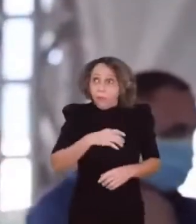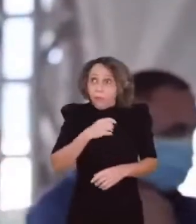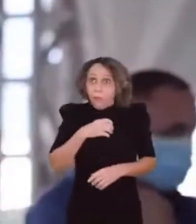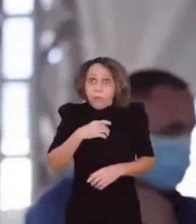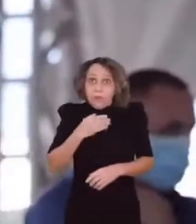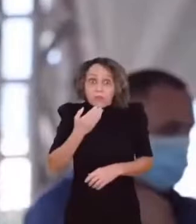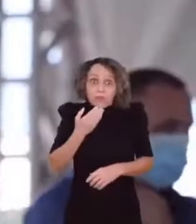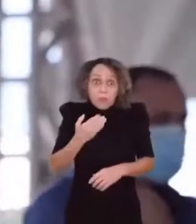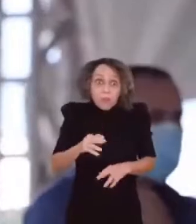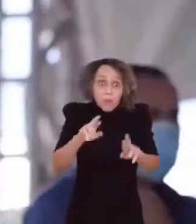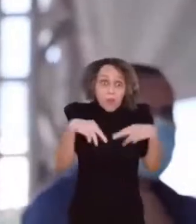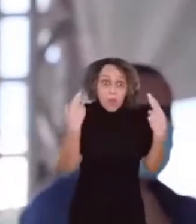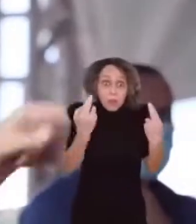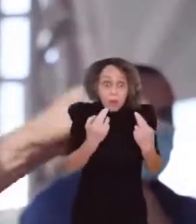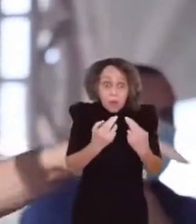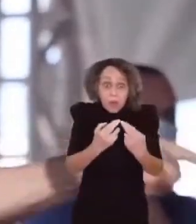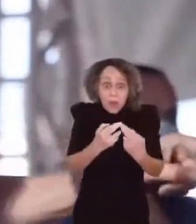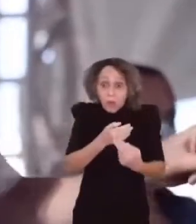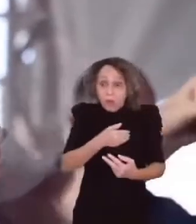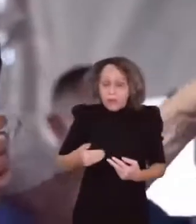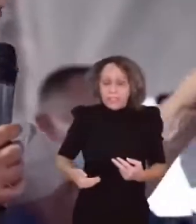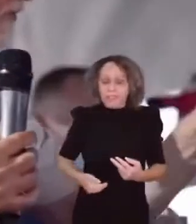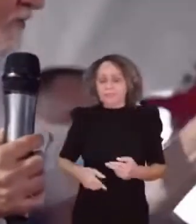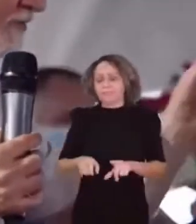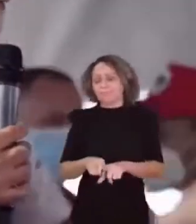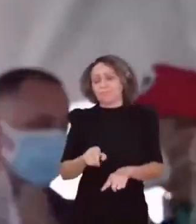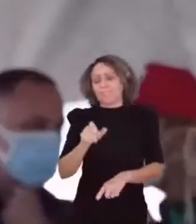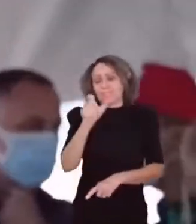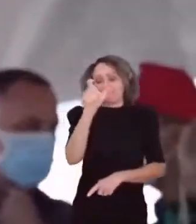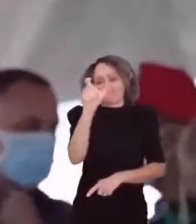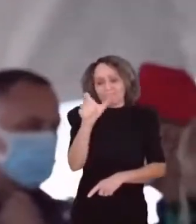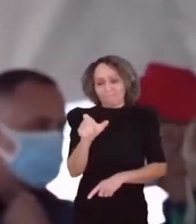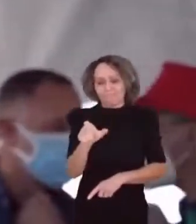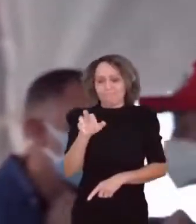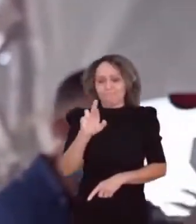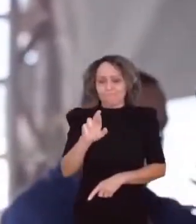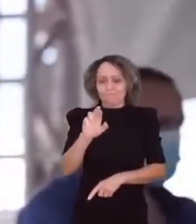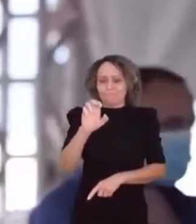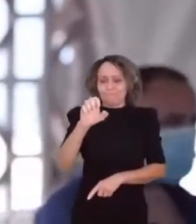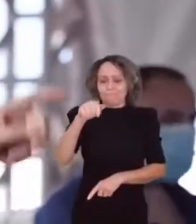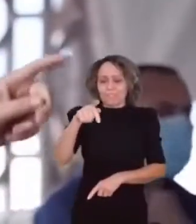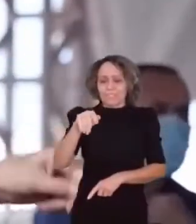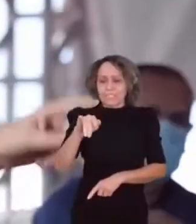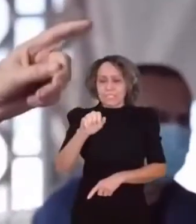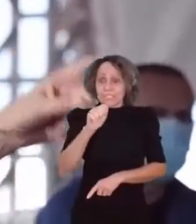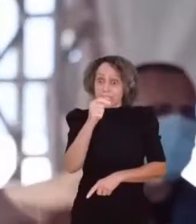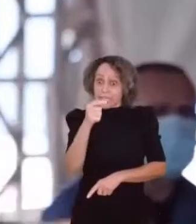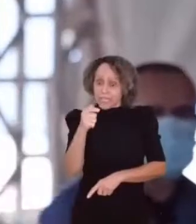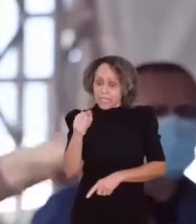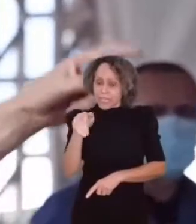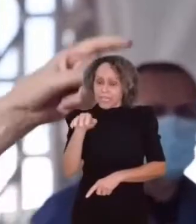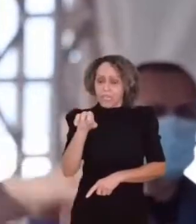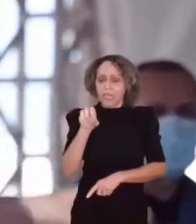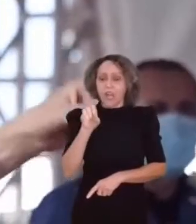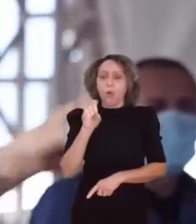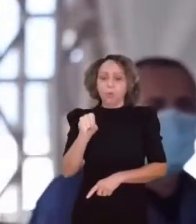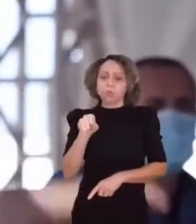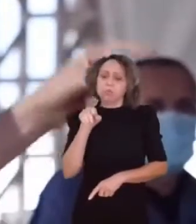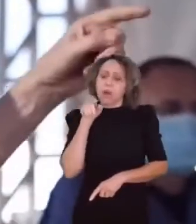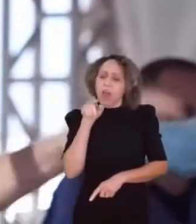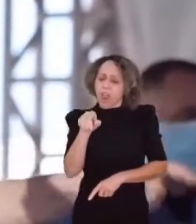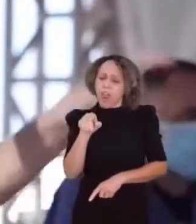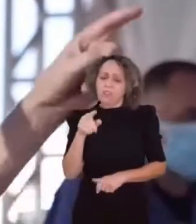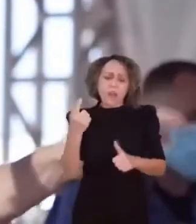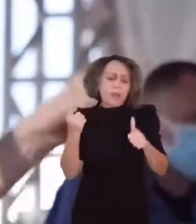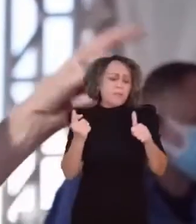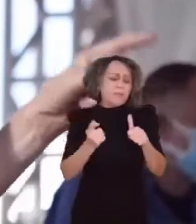forma vanguarda, que nós construímos a primeira escola